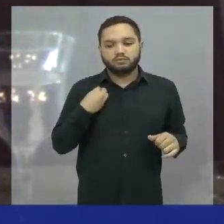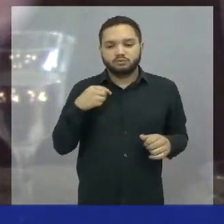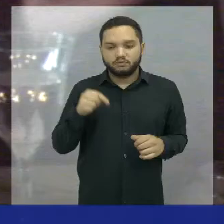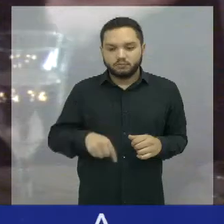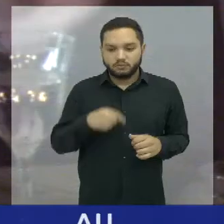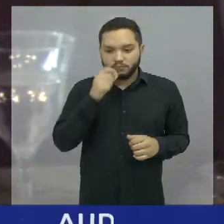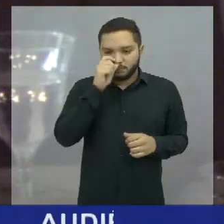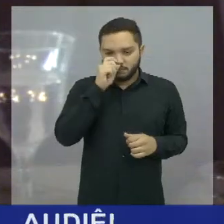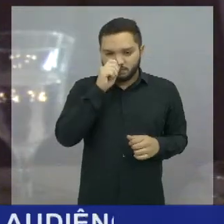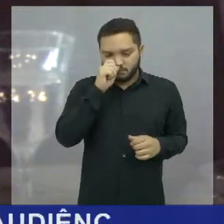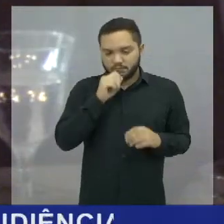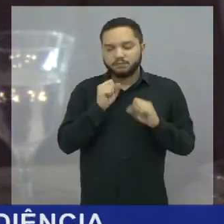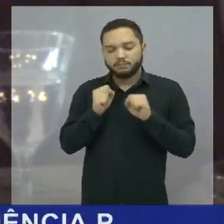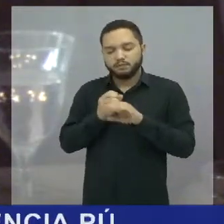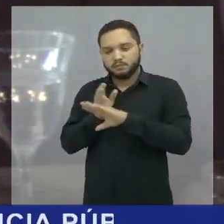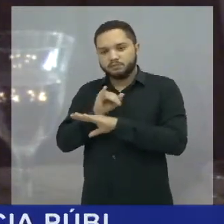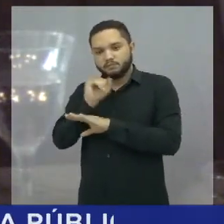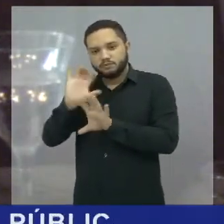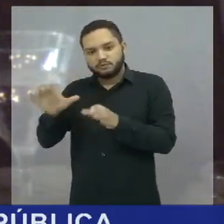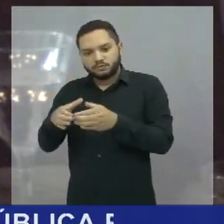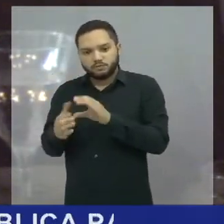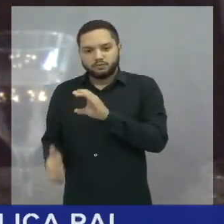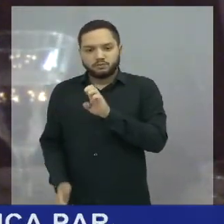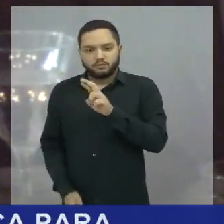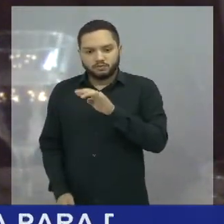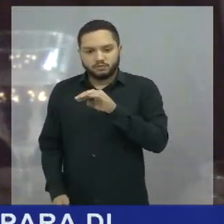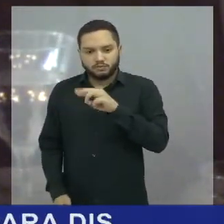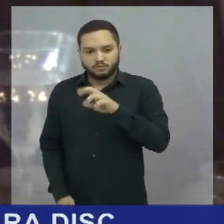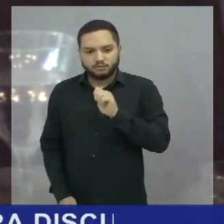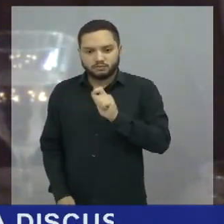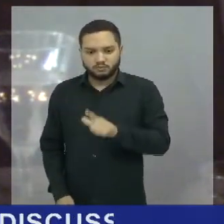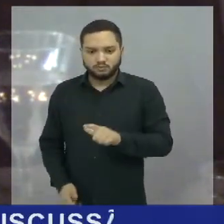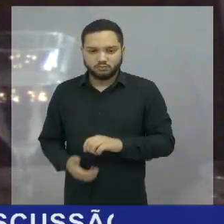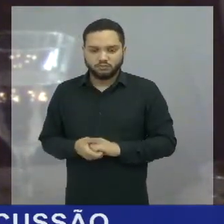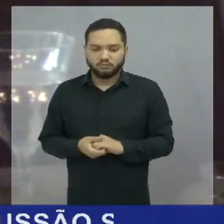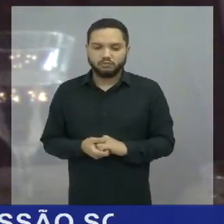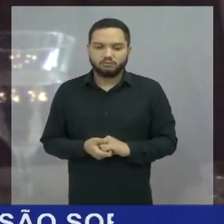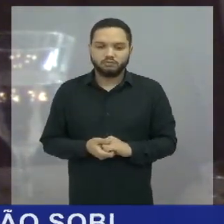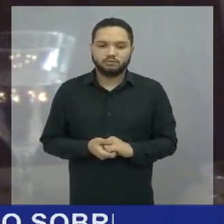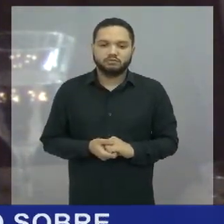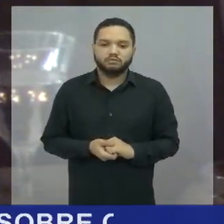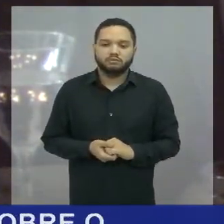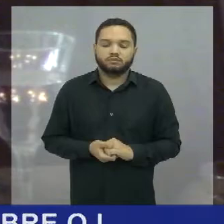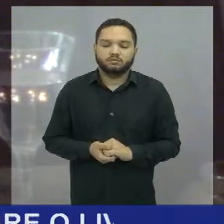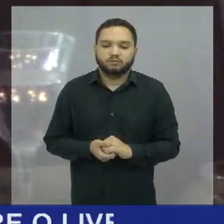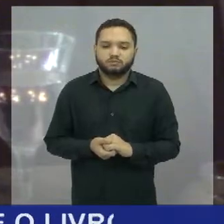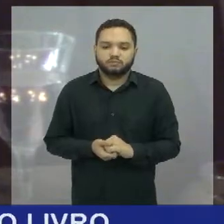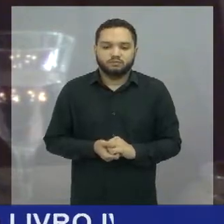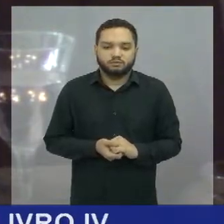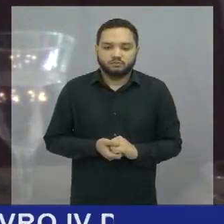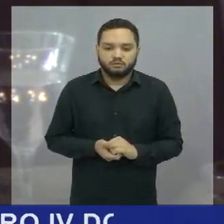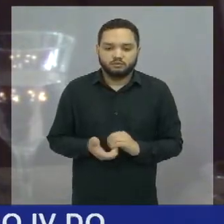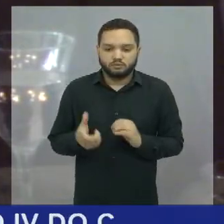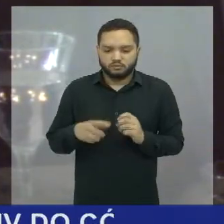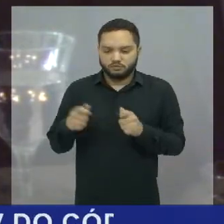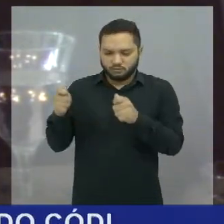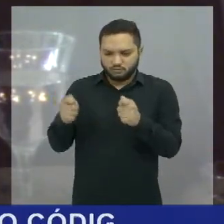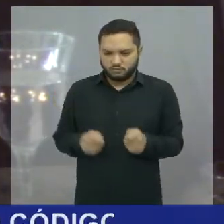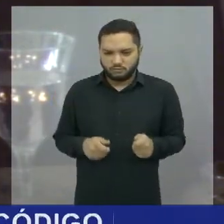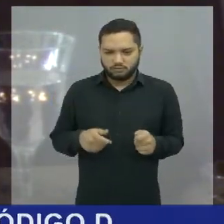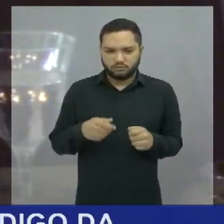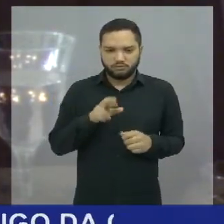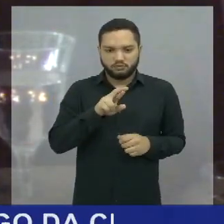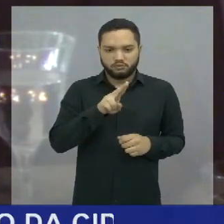audiência pública, que o façam aqui no cerimonial da Câmara Municipal. Bom, Temos mais alguns registros que acabaram de chegar. O